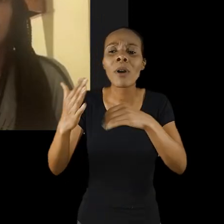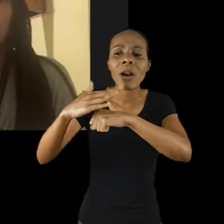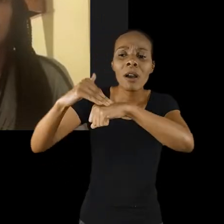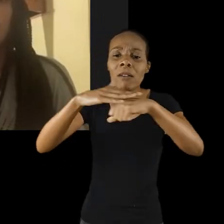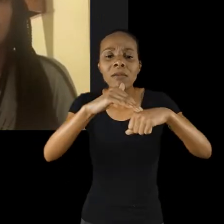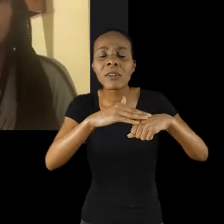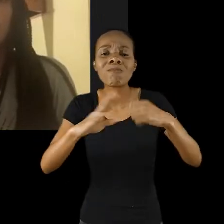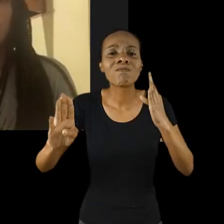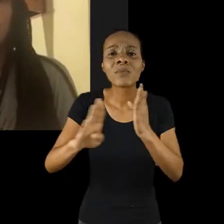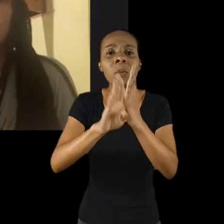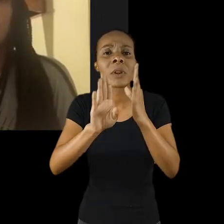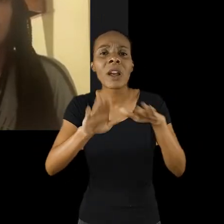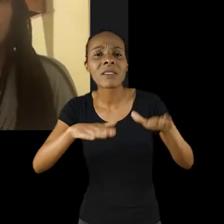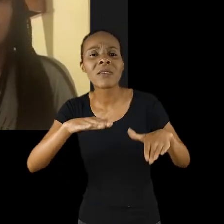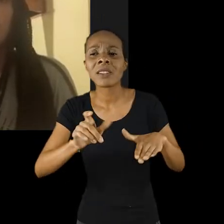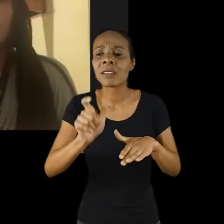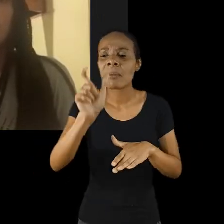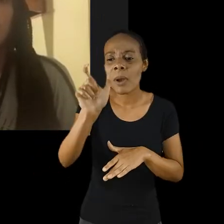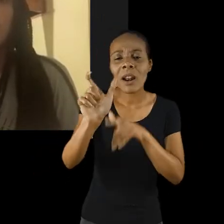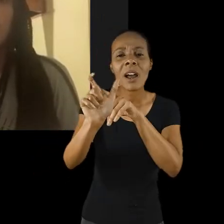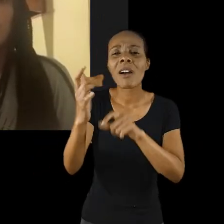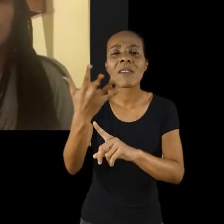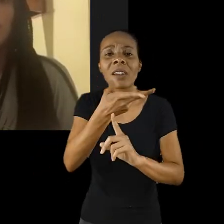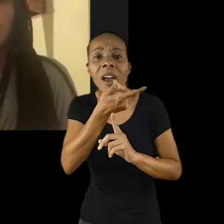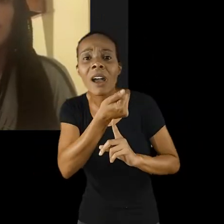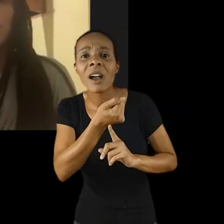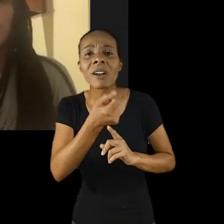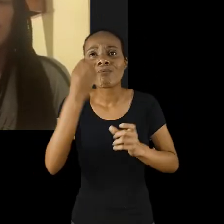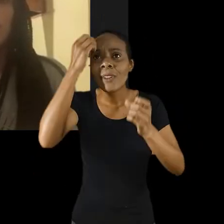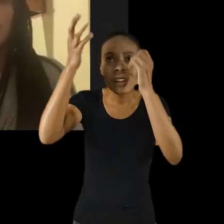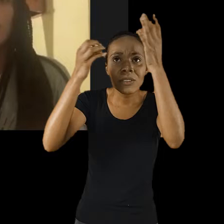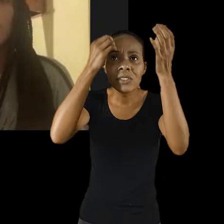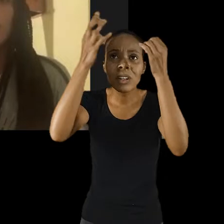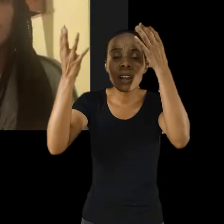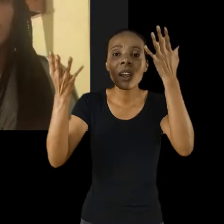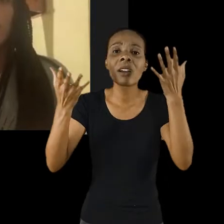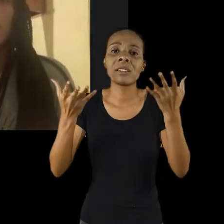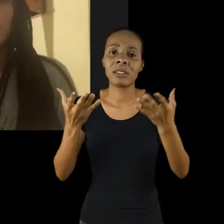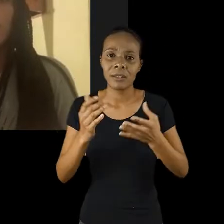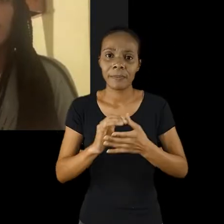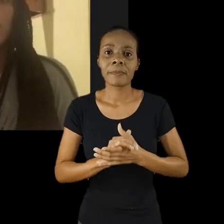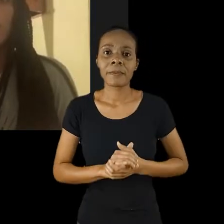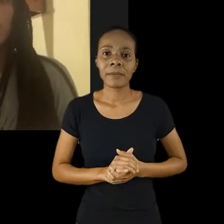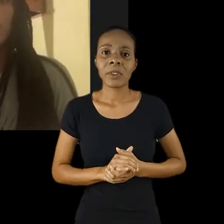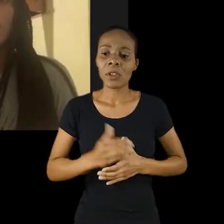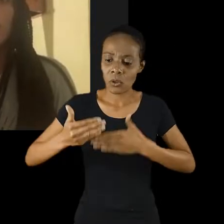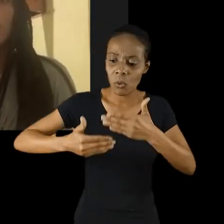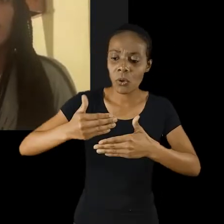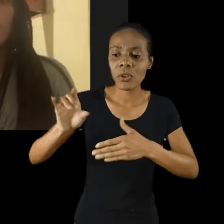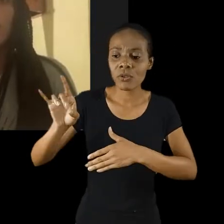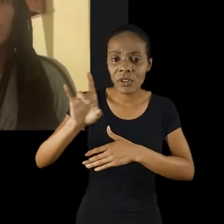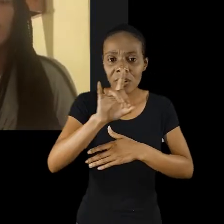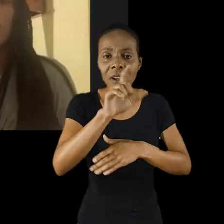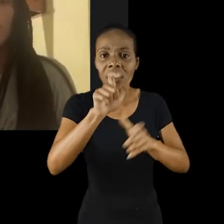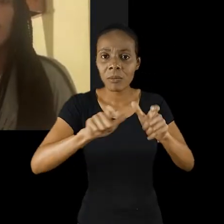tanto na palavra, que seja na arte, que seja na criatividade, nos processos que cada pessoa costuma fazer. Richard,